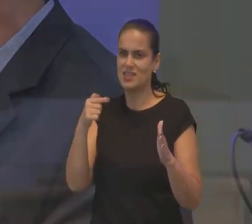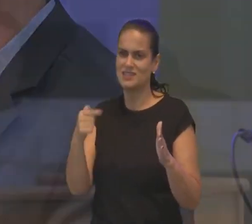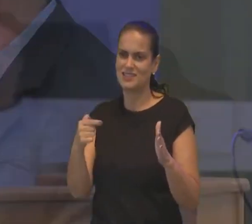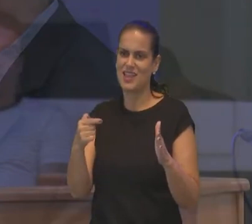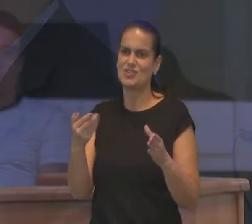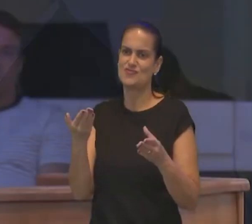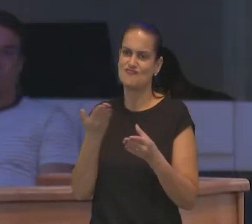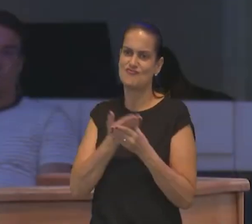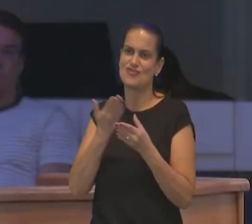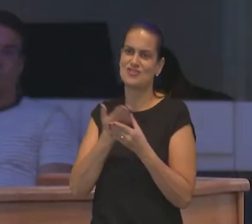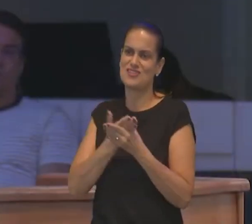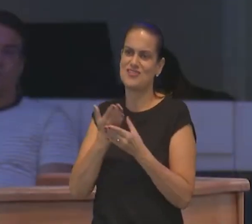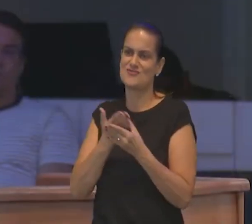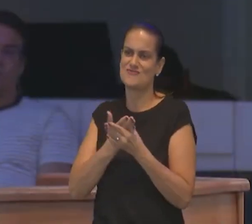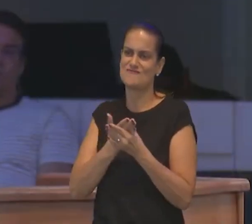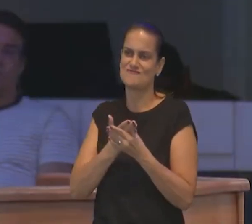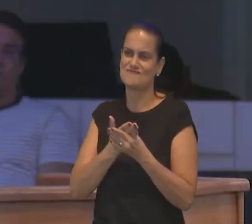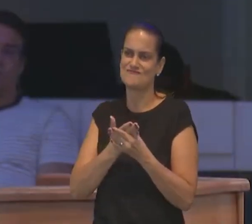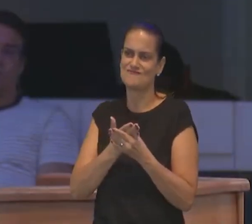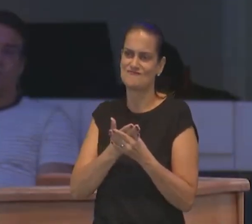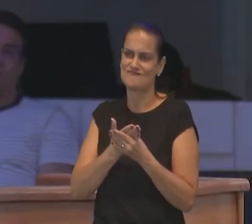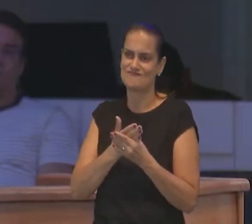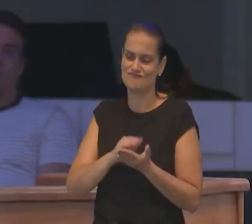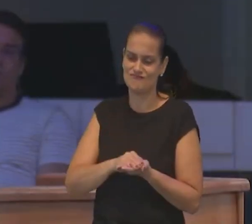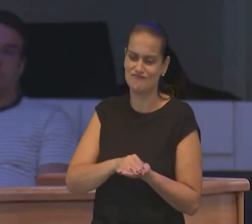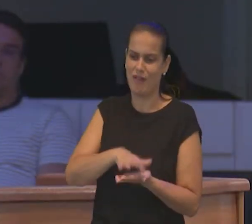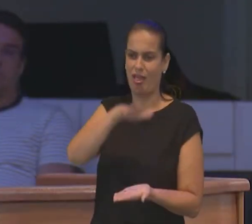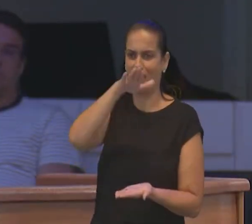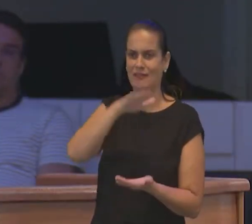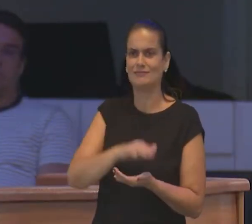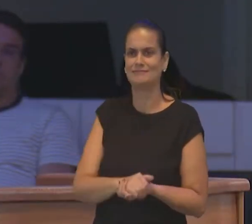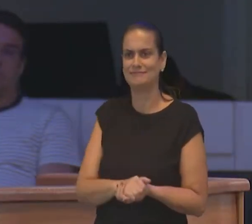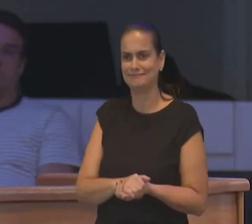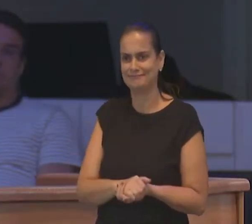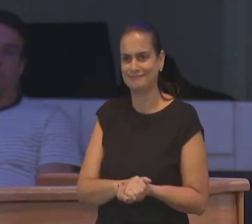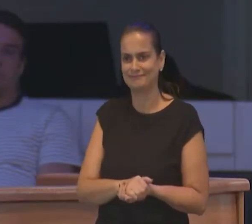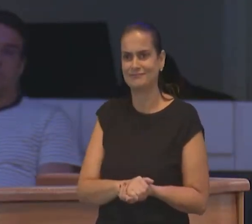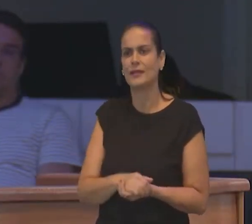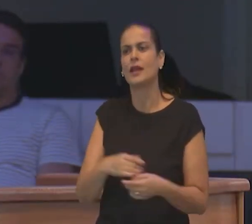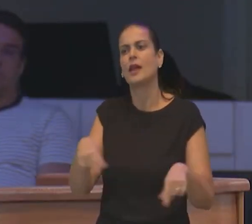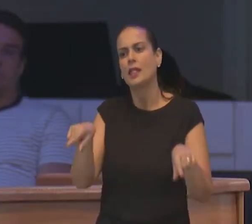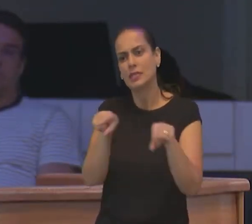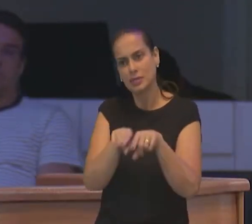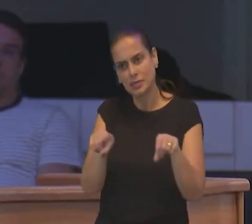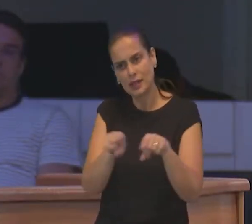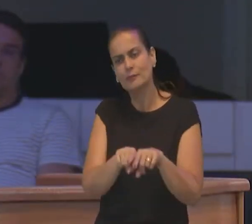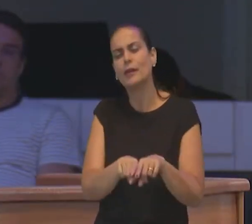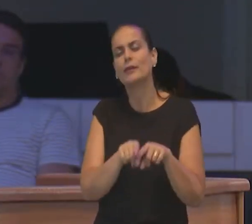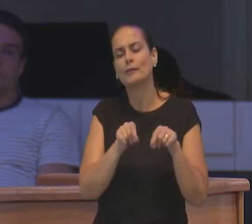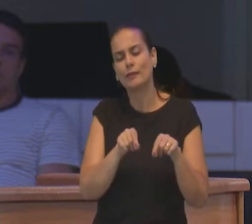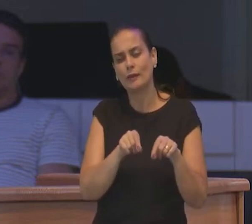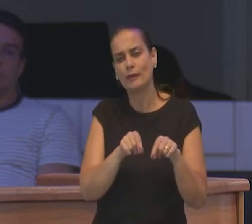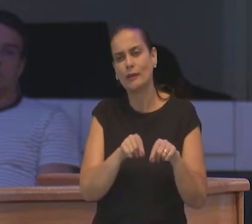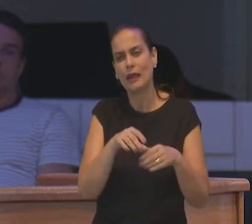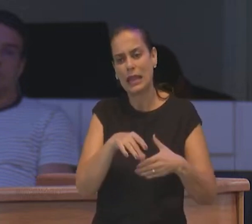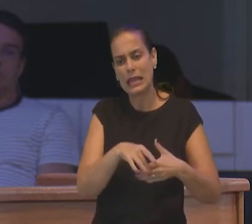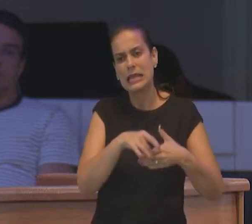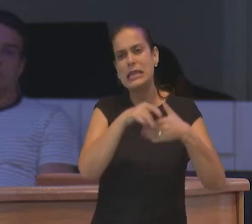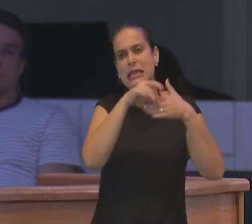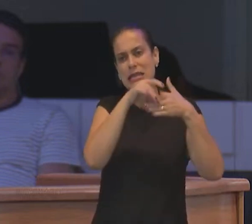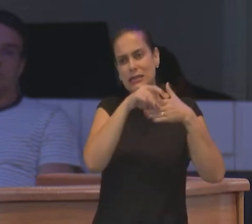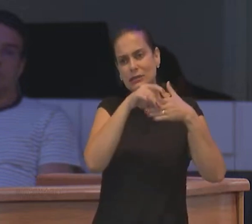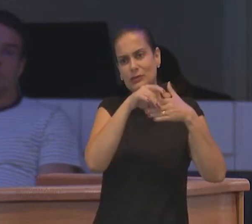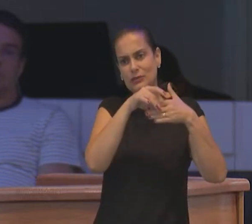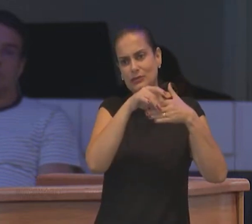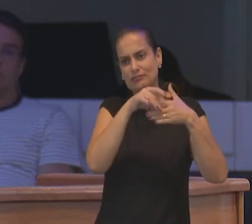Alexandre era parceiro de um rapaz que hoje ainda está preso. Hoje ele é um dos líderes do sindicato do